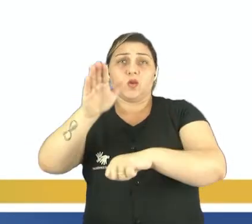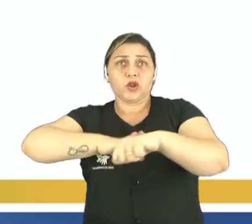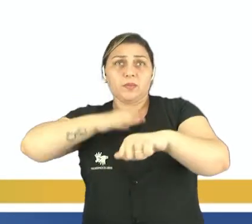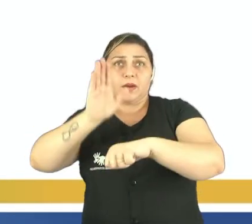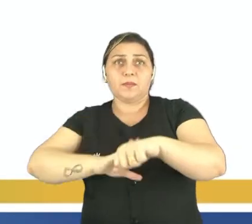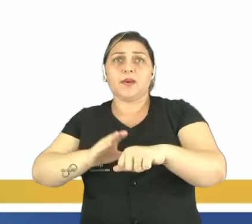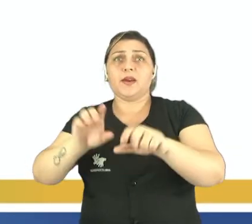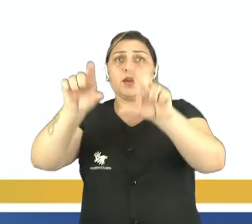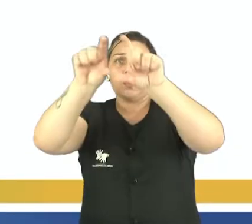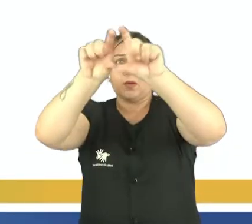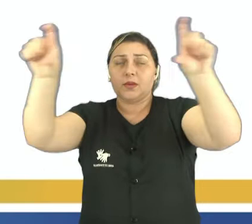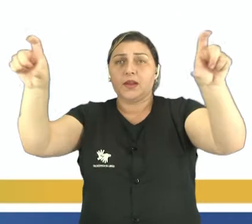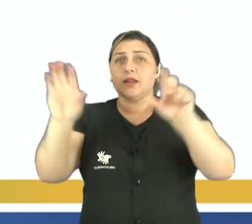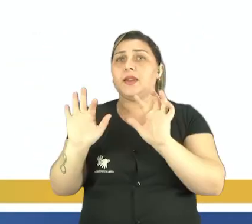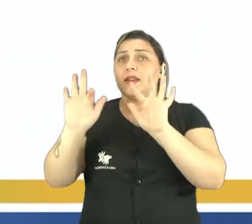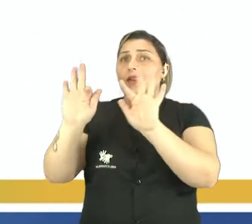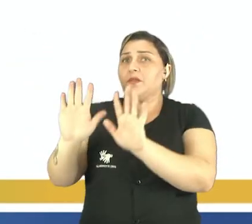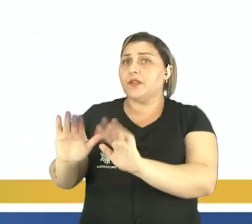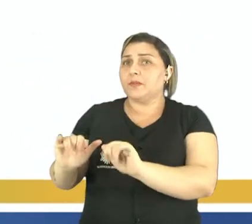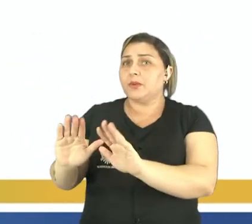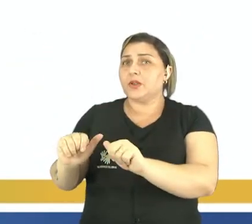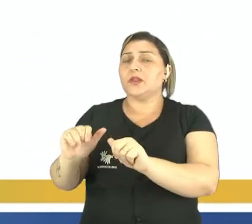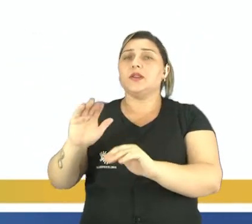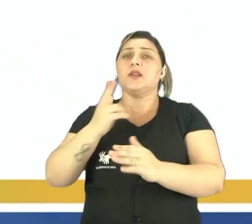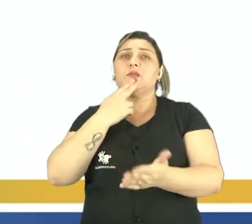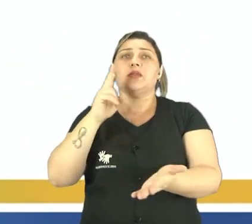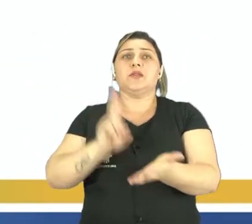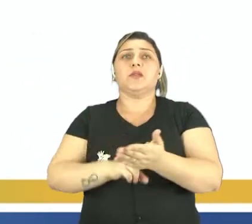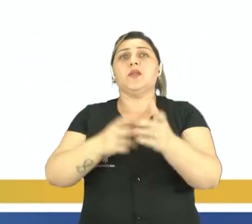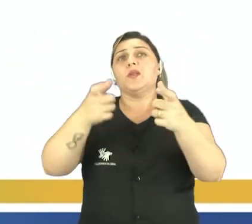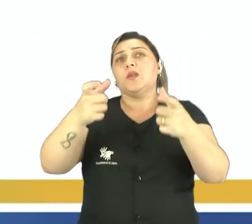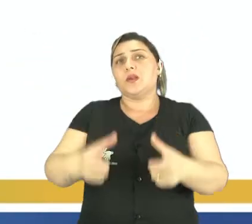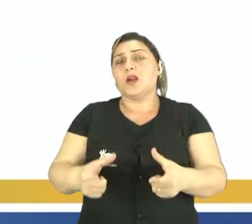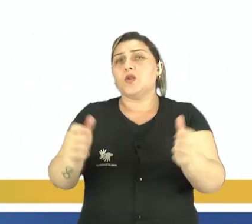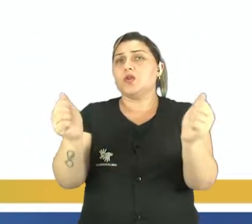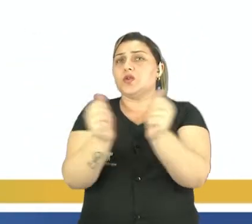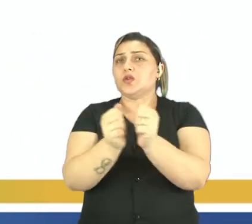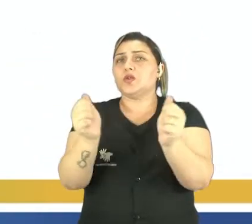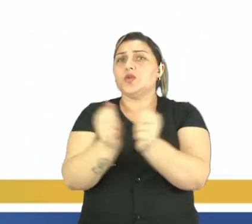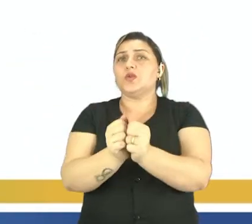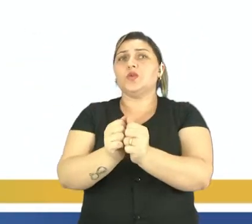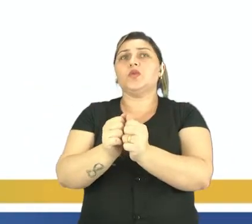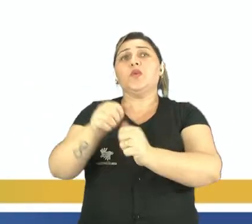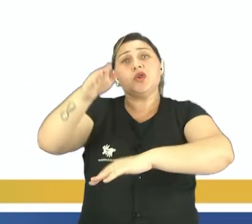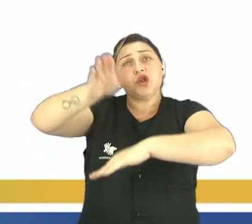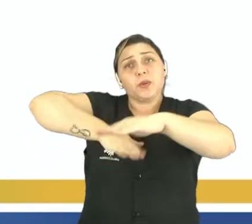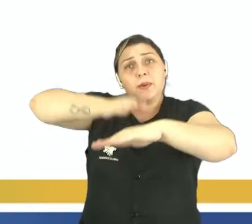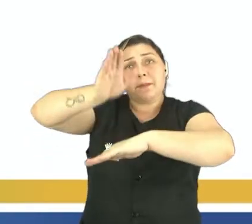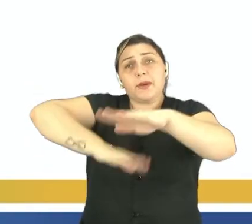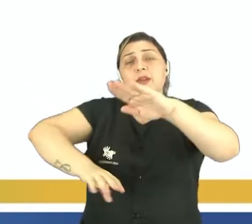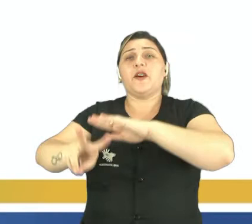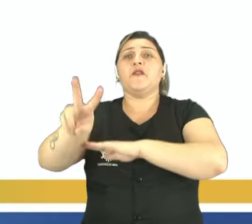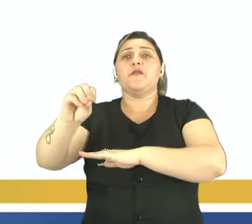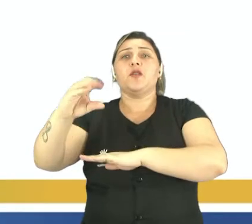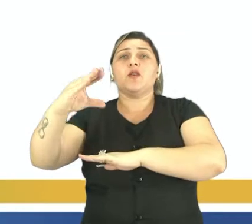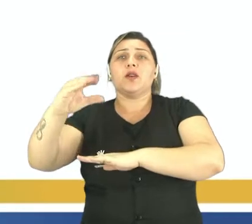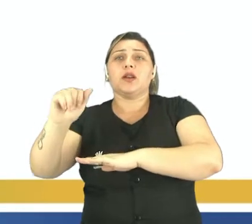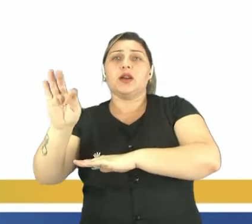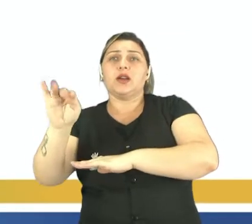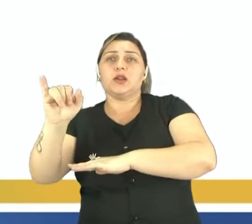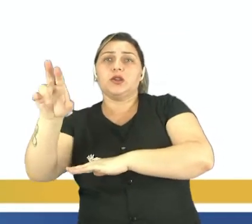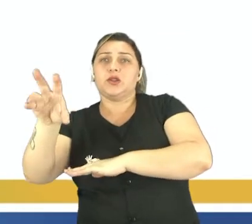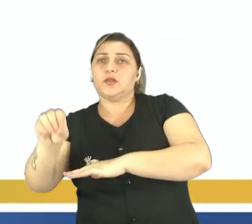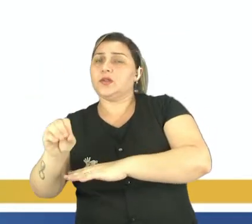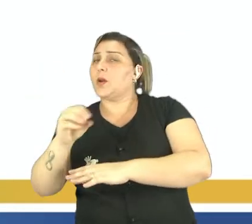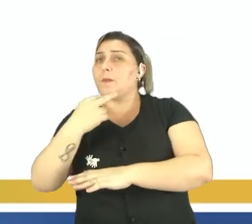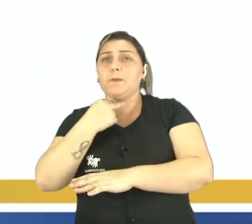o corpo da carta e a despedida. Muitas vezes o local e a data vêm junto do vocativo, mas esses 4 aspectos eles não